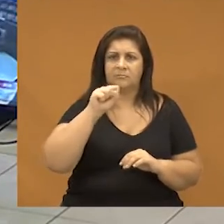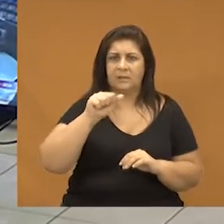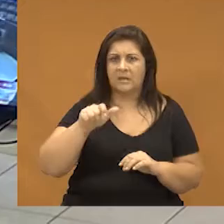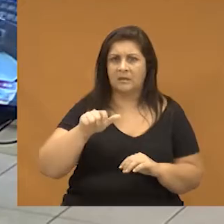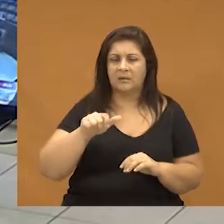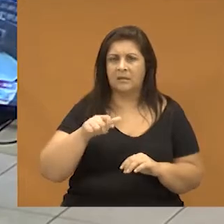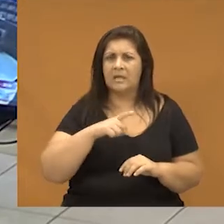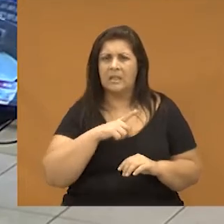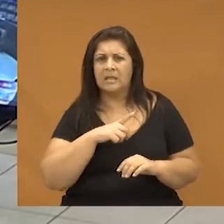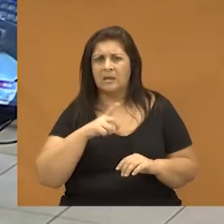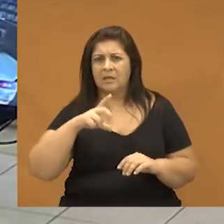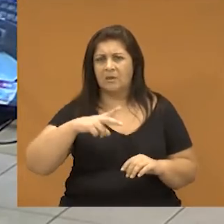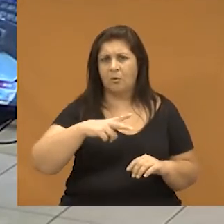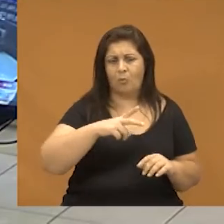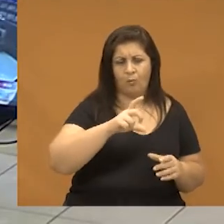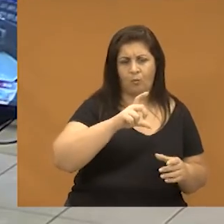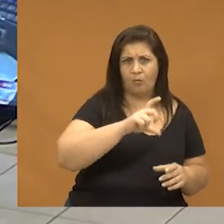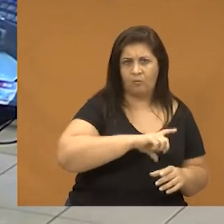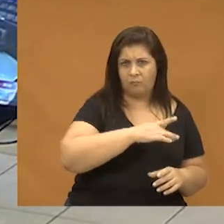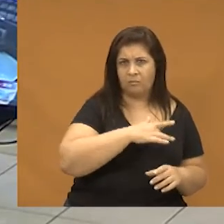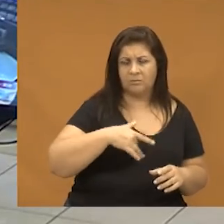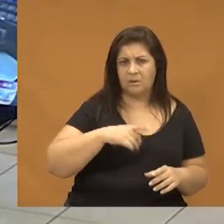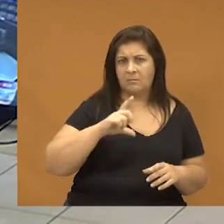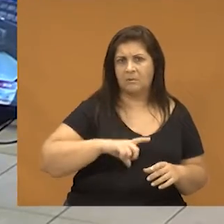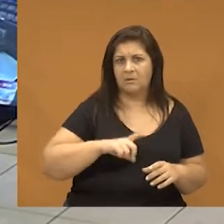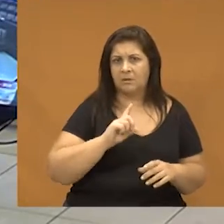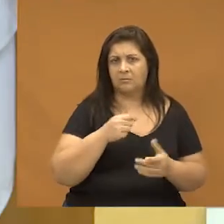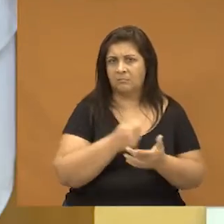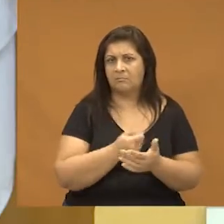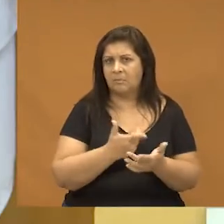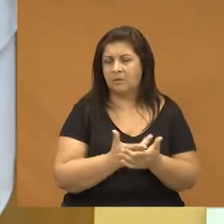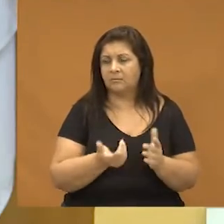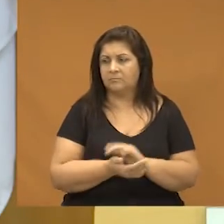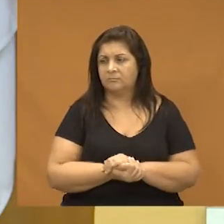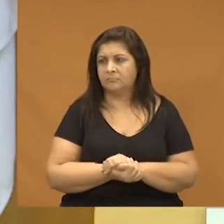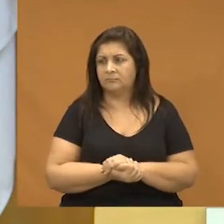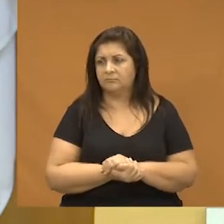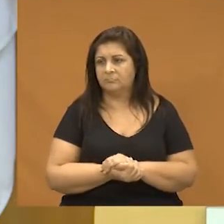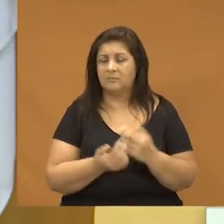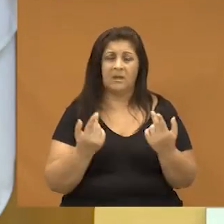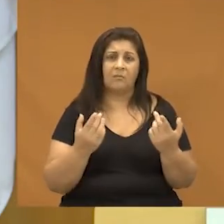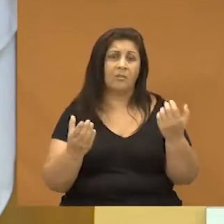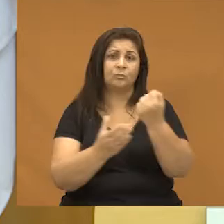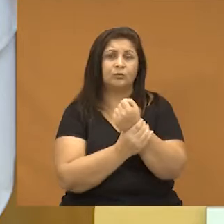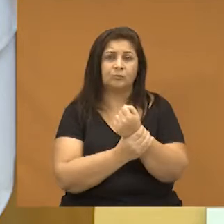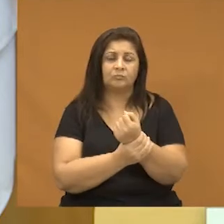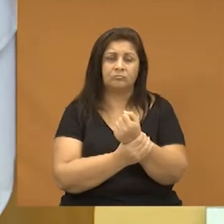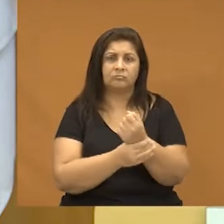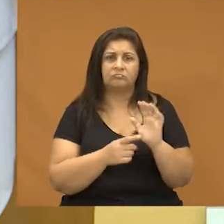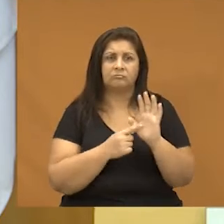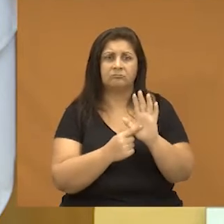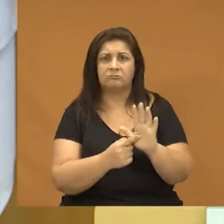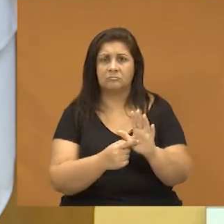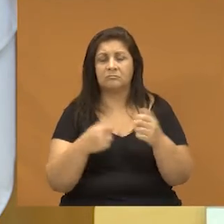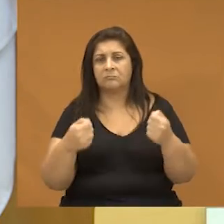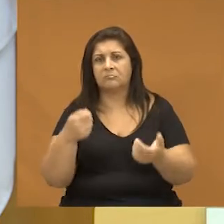Existem convênios que estão inadimplentes com a Santa Casa? Tem essa informação? O convênio é um seguro. Você apresentou a conta e a conta